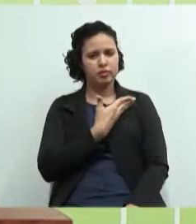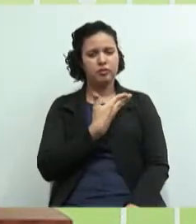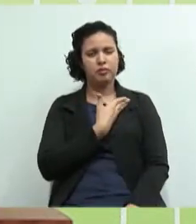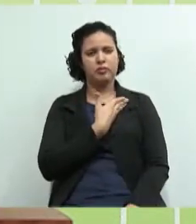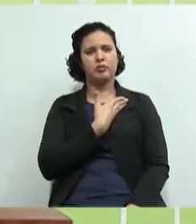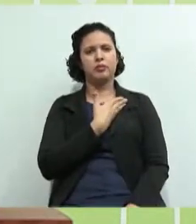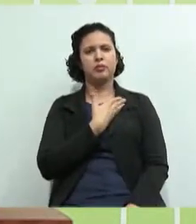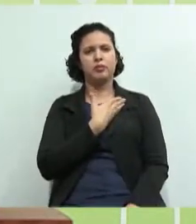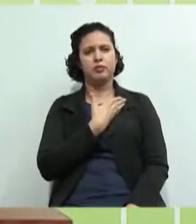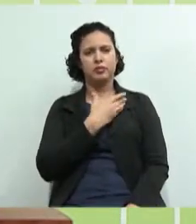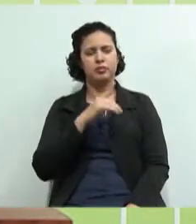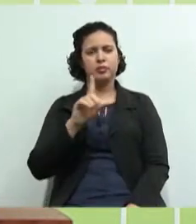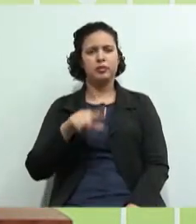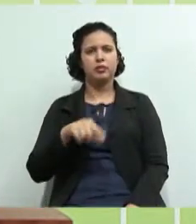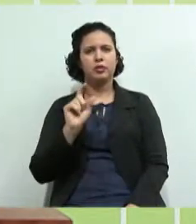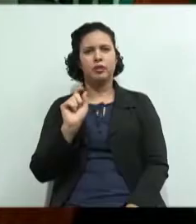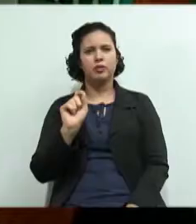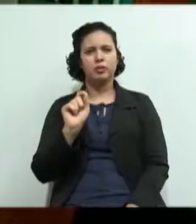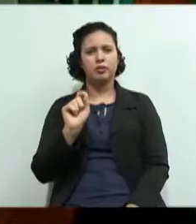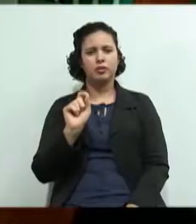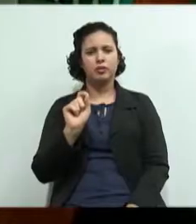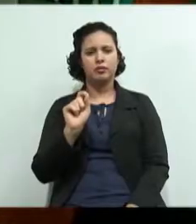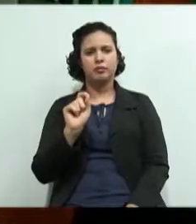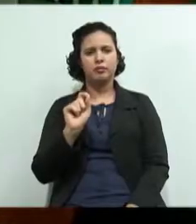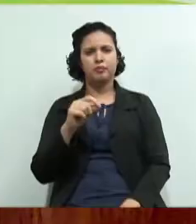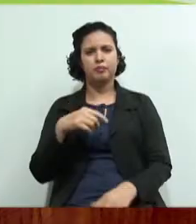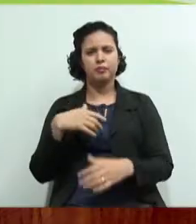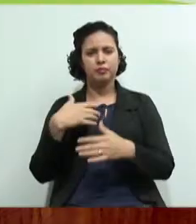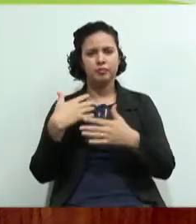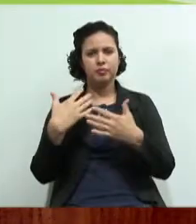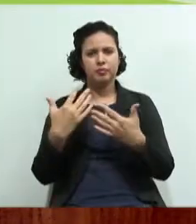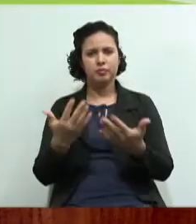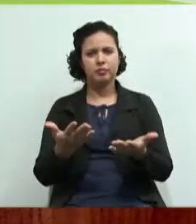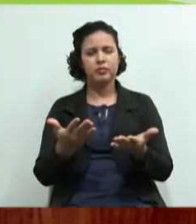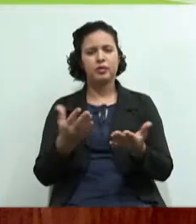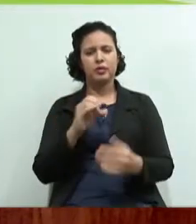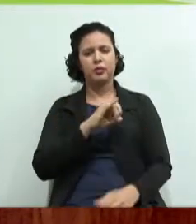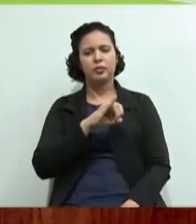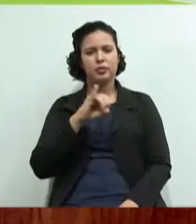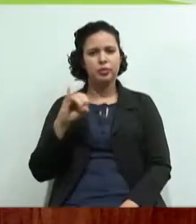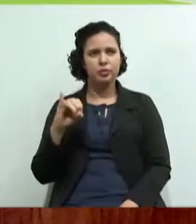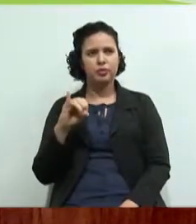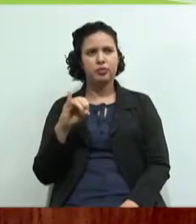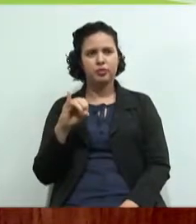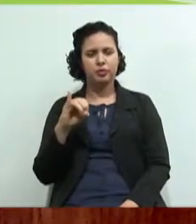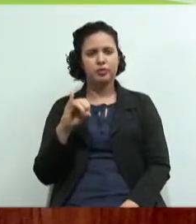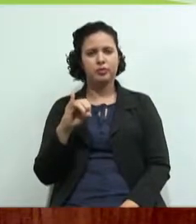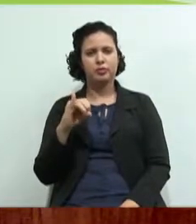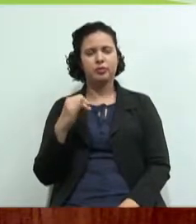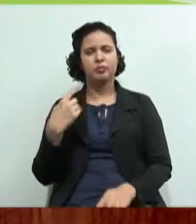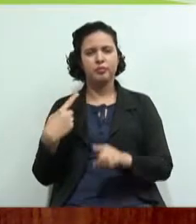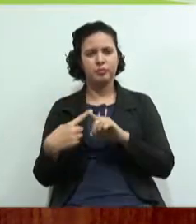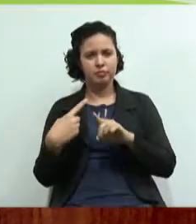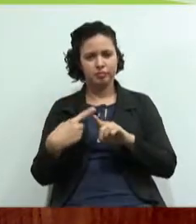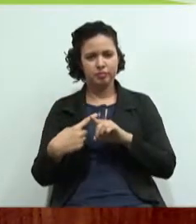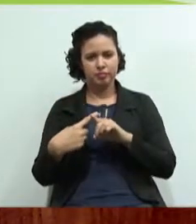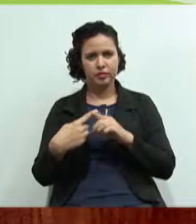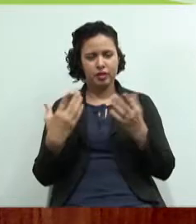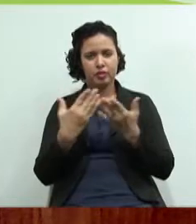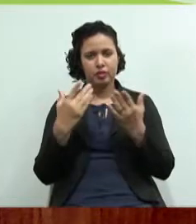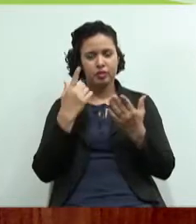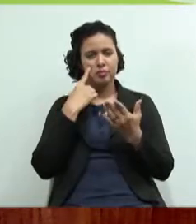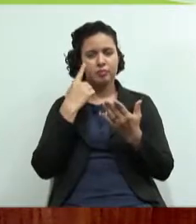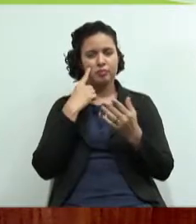professor Jorge. Como é que está aí, professor? Bem, primeiramente, olá novamente, de volta aqui para as atividades. Vamos